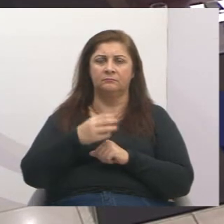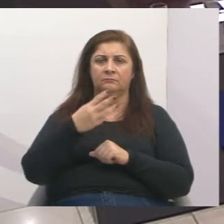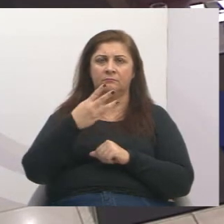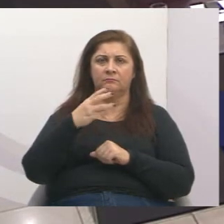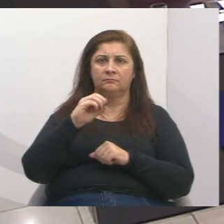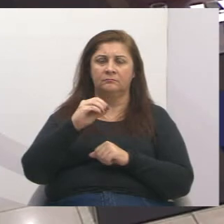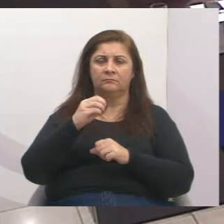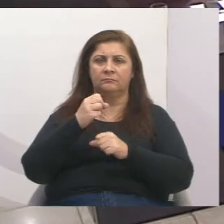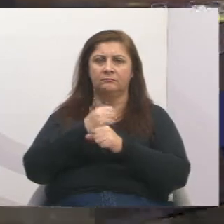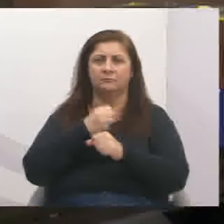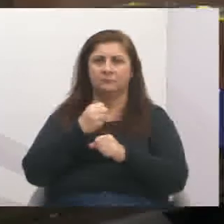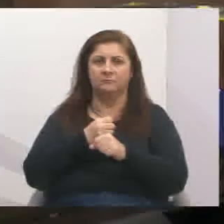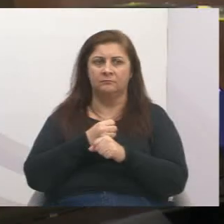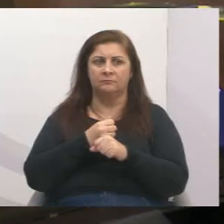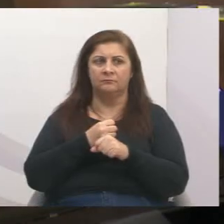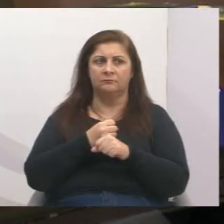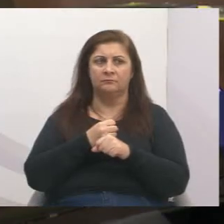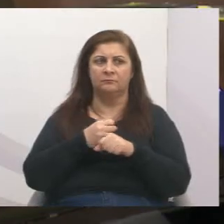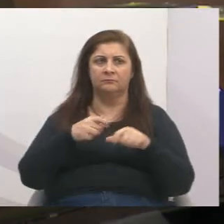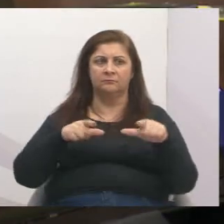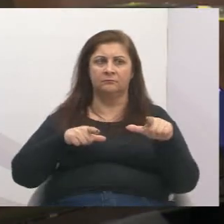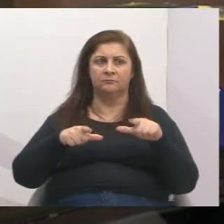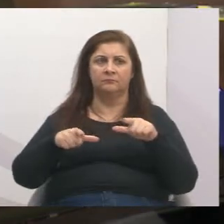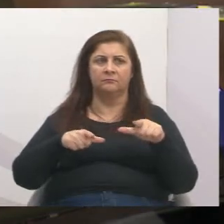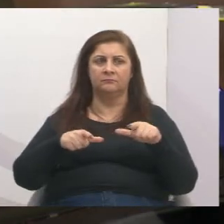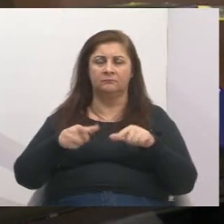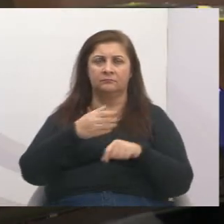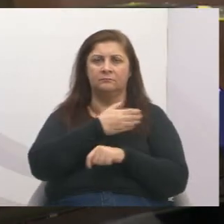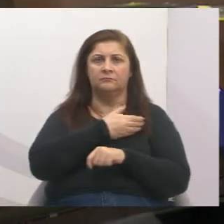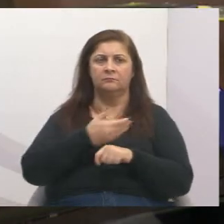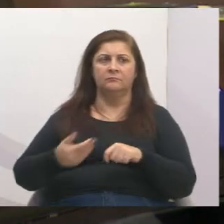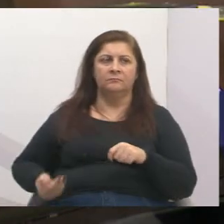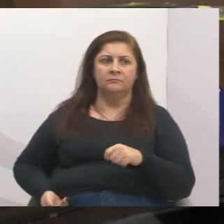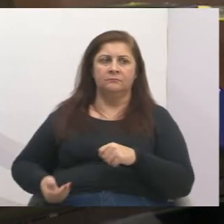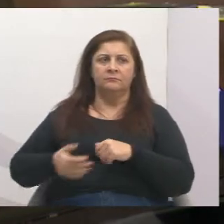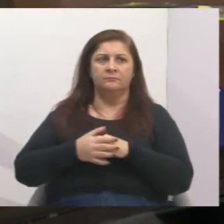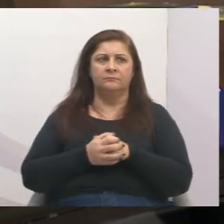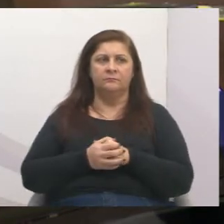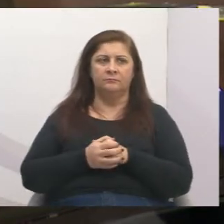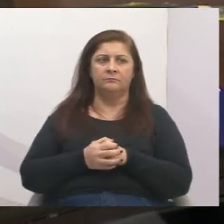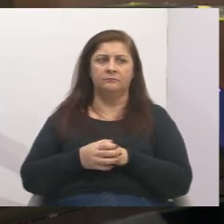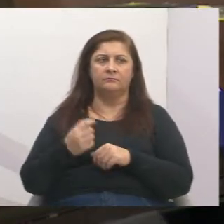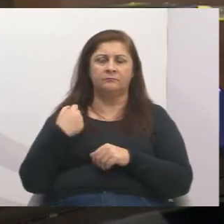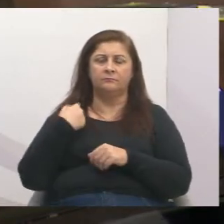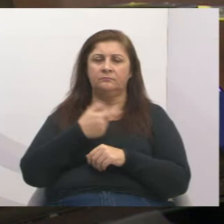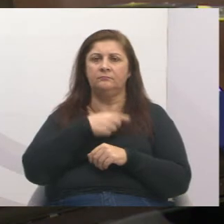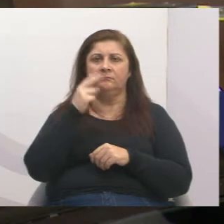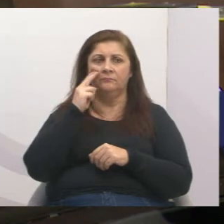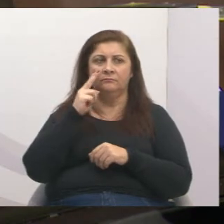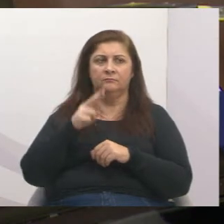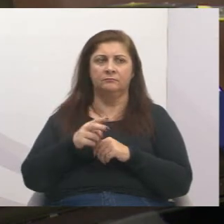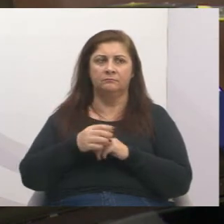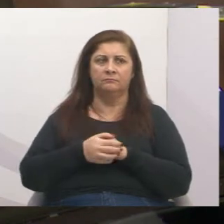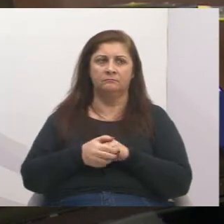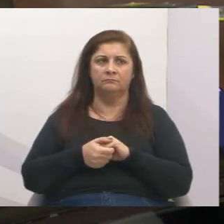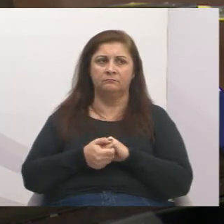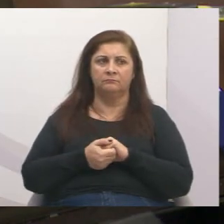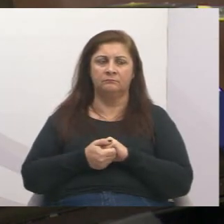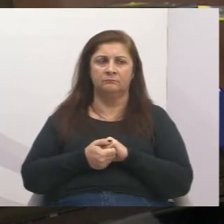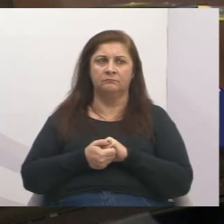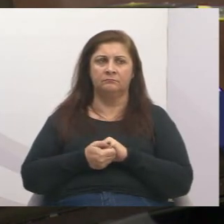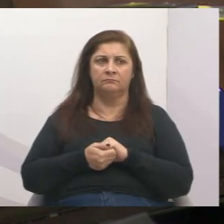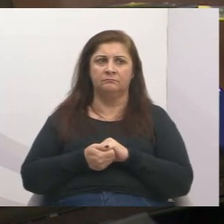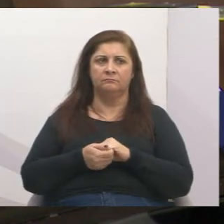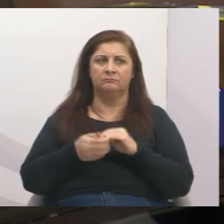servidora pública e aqui nós estamos vendo essa discussão e eu já